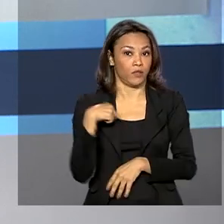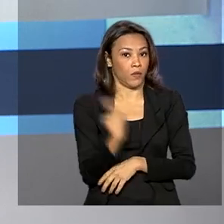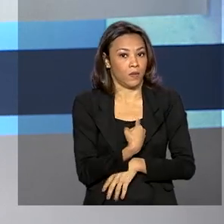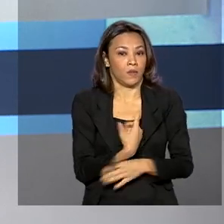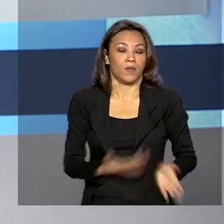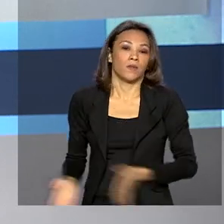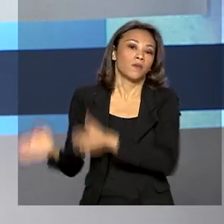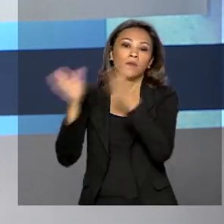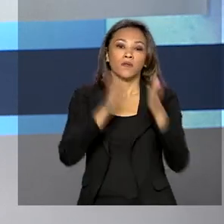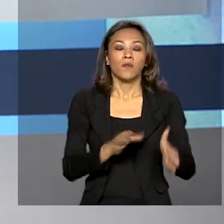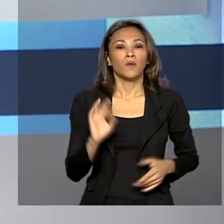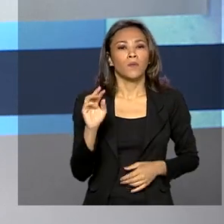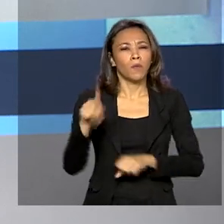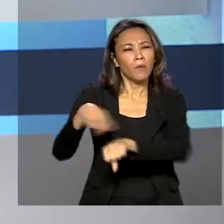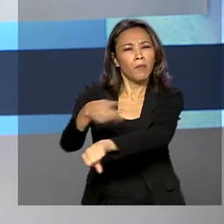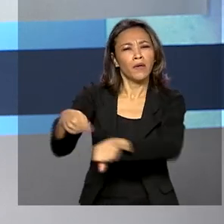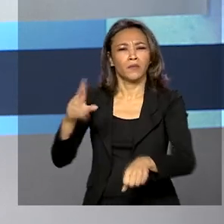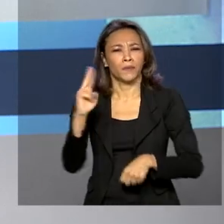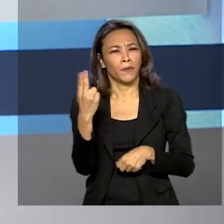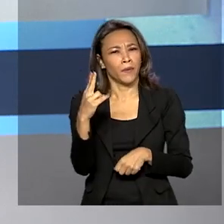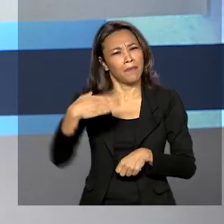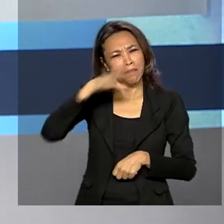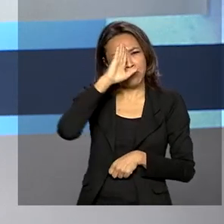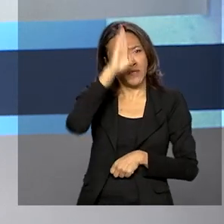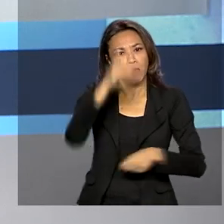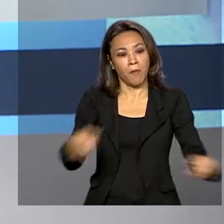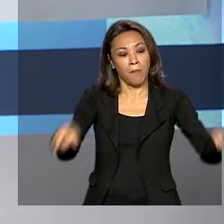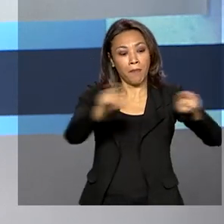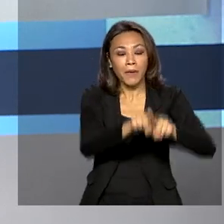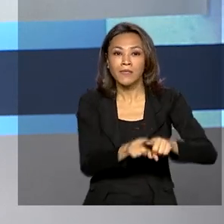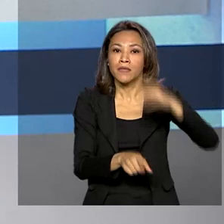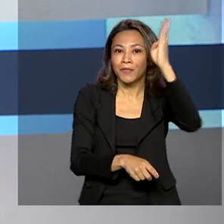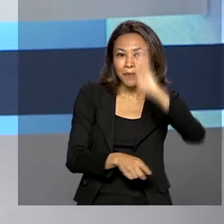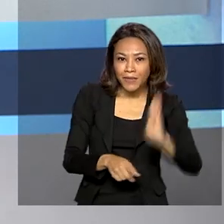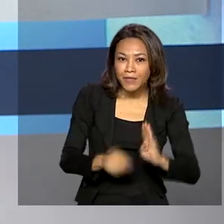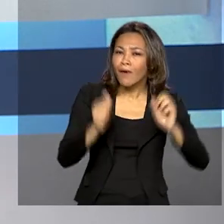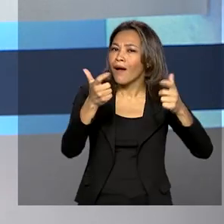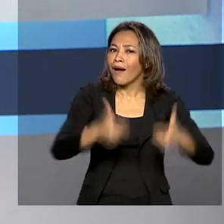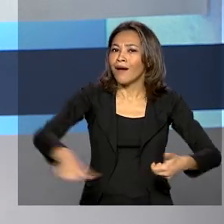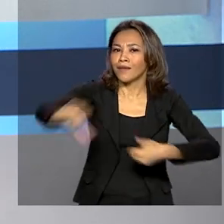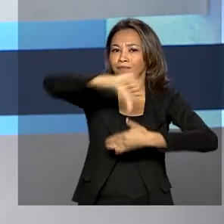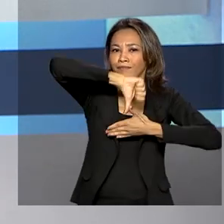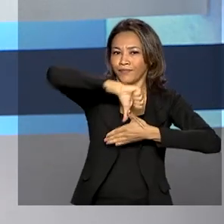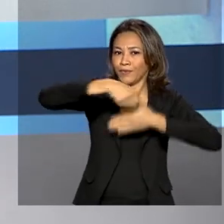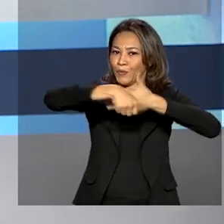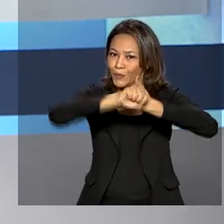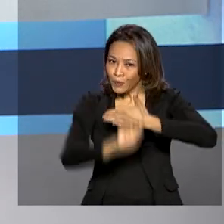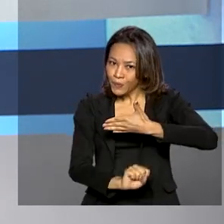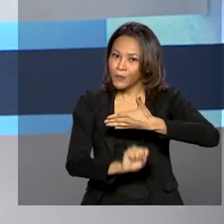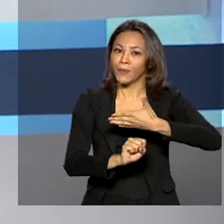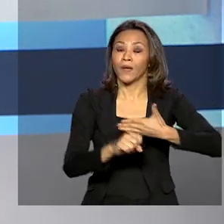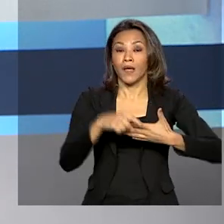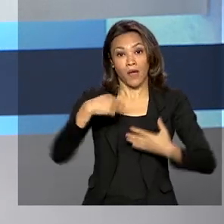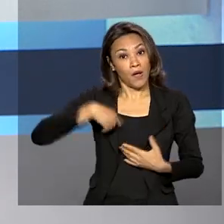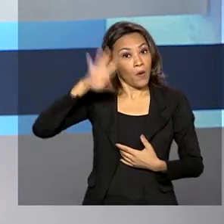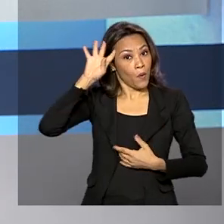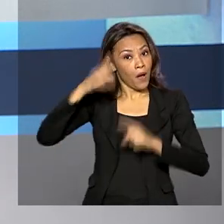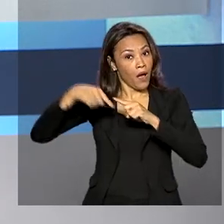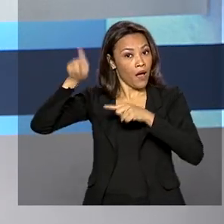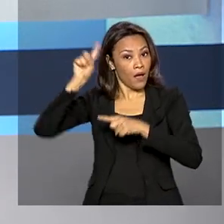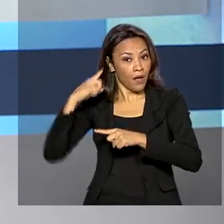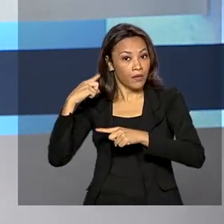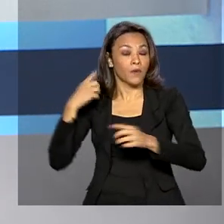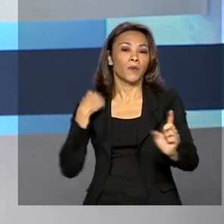O Uruguai é um dos principais parceiros comerciais do Brasil na América do Sul. Nesta quarta-feira, durante encontro em Brasília, entre